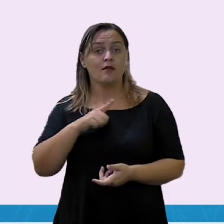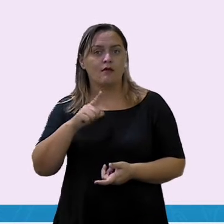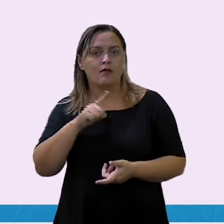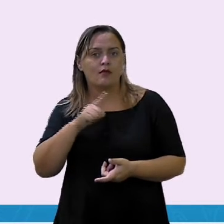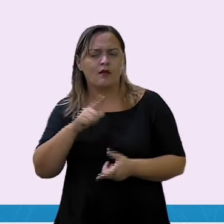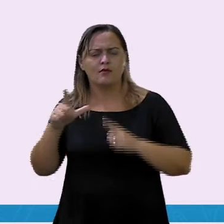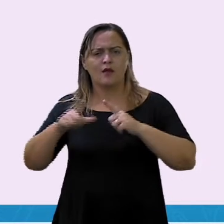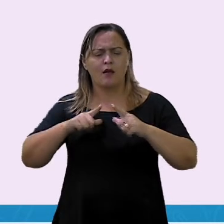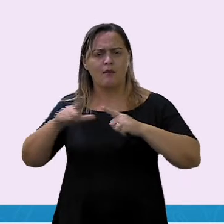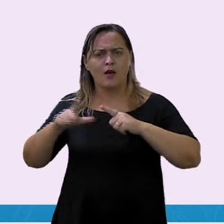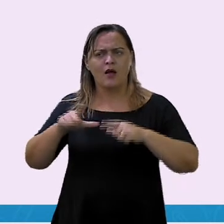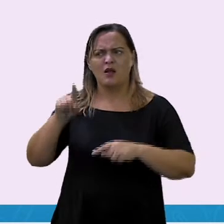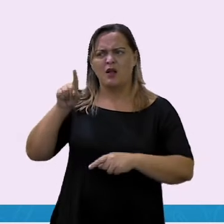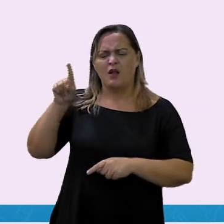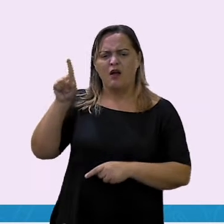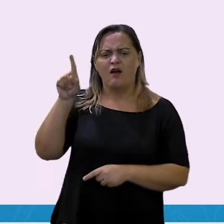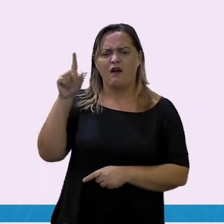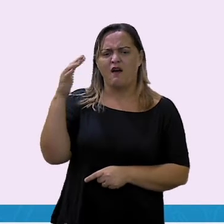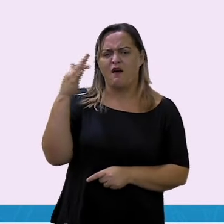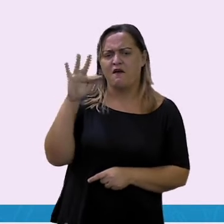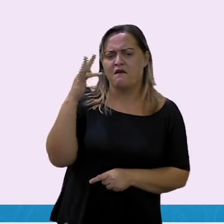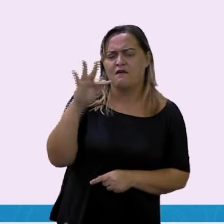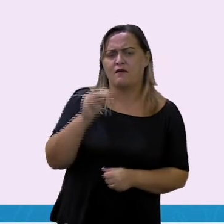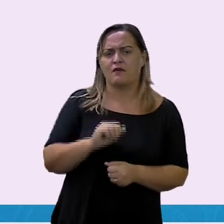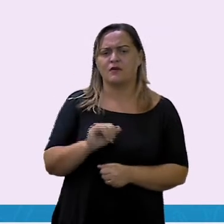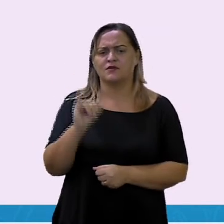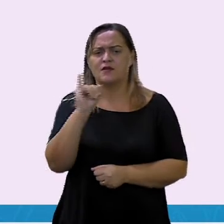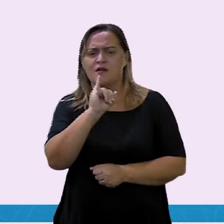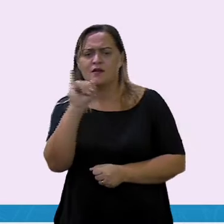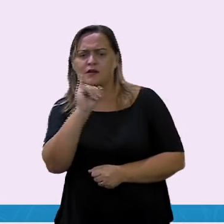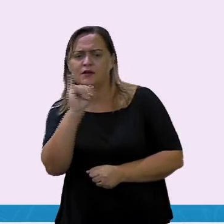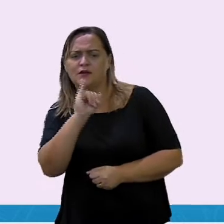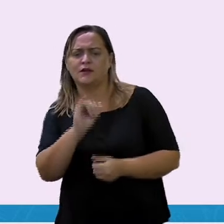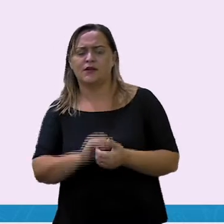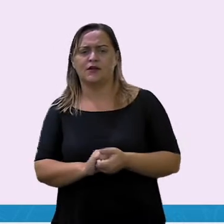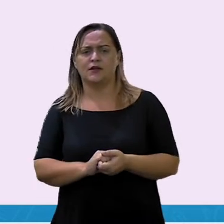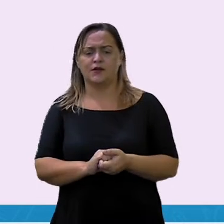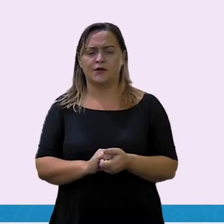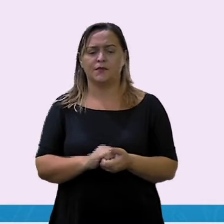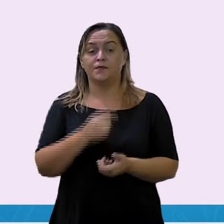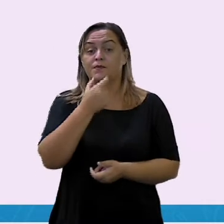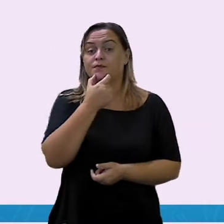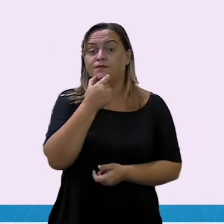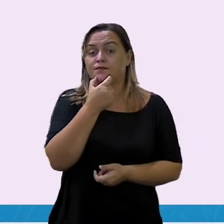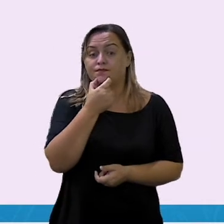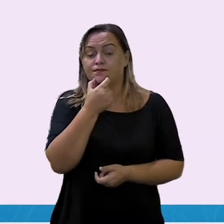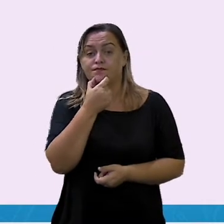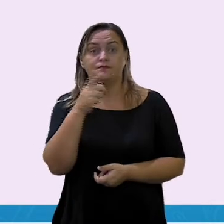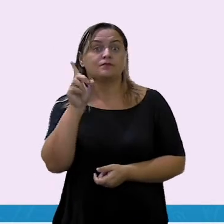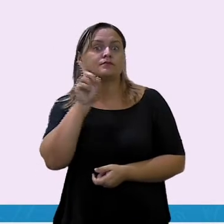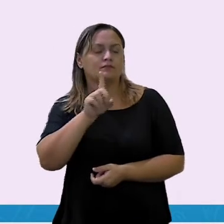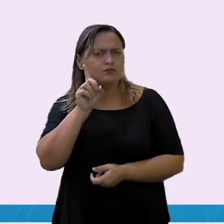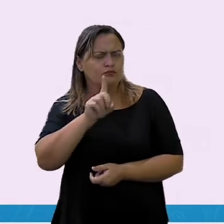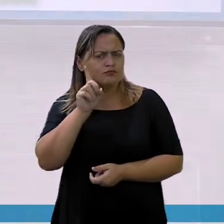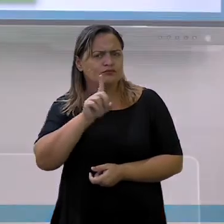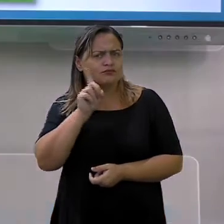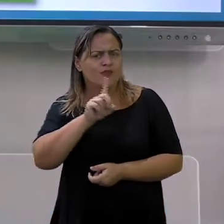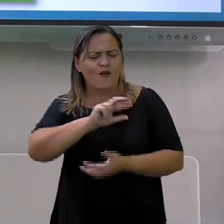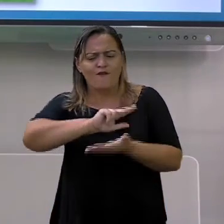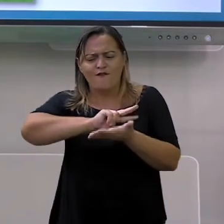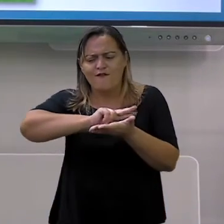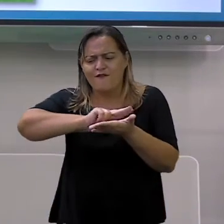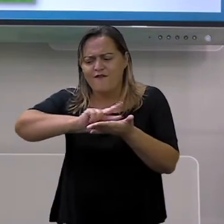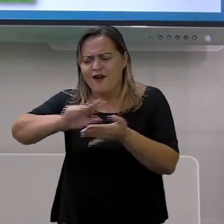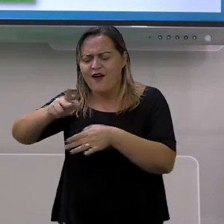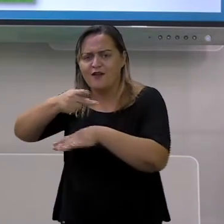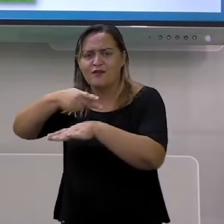na Itália, na Inglaterra, na Argélia, nos Estados Unidos, em outros países. É o que eu disse, Oscar Niemeyer não fez